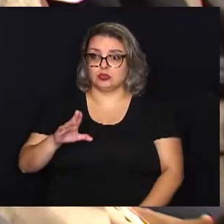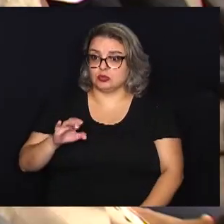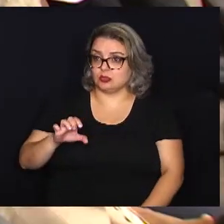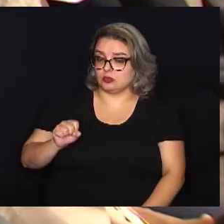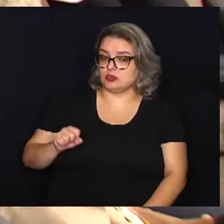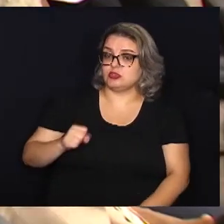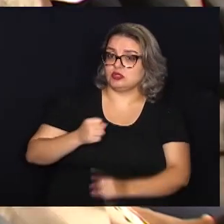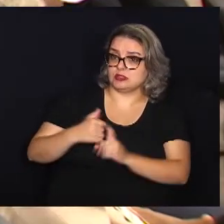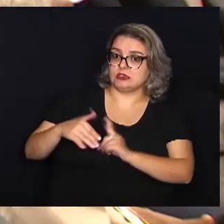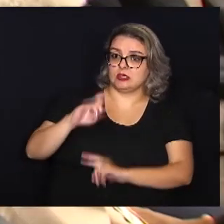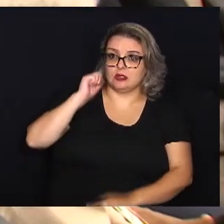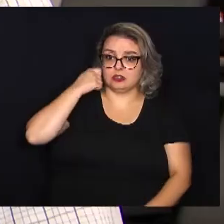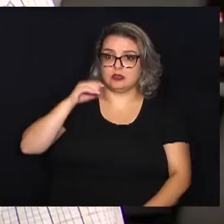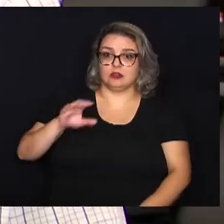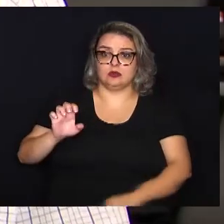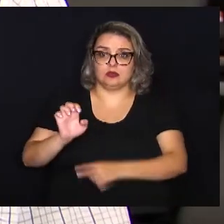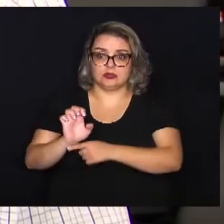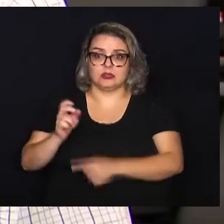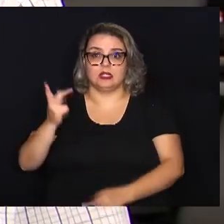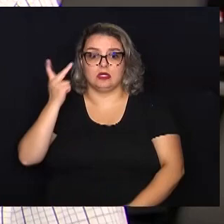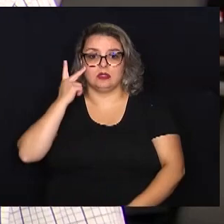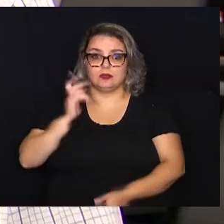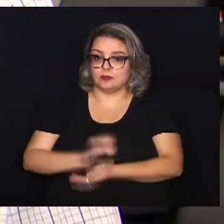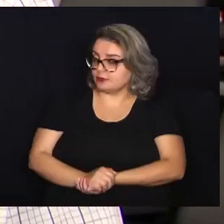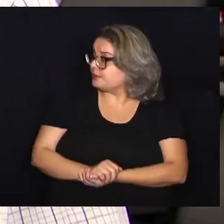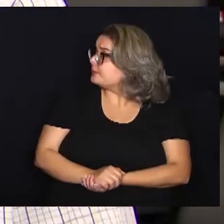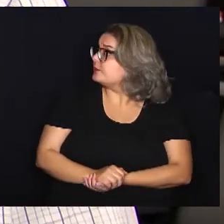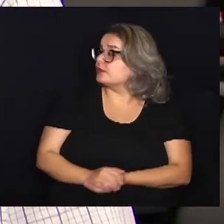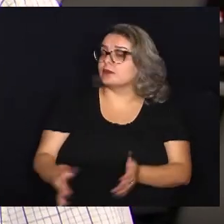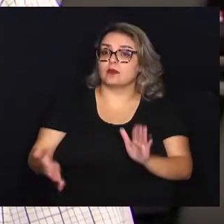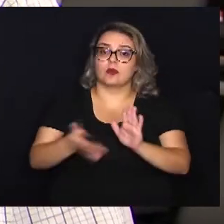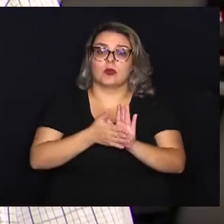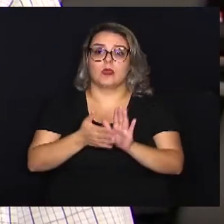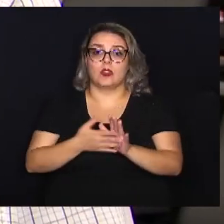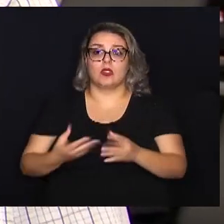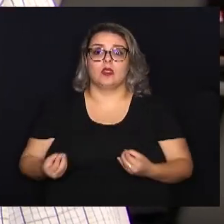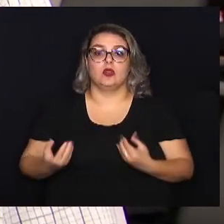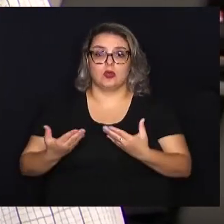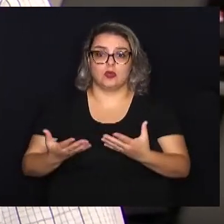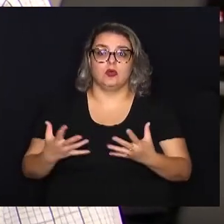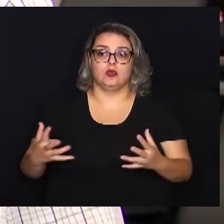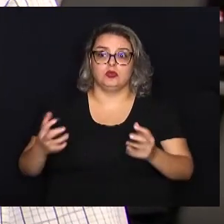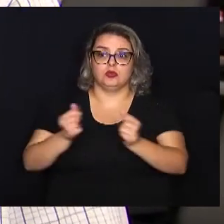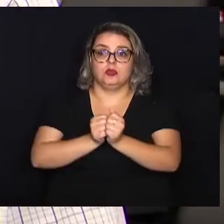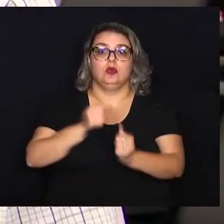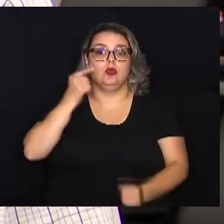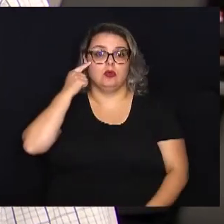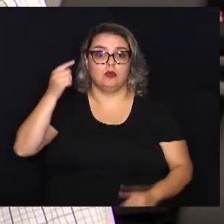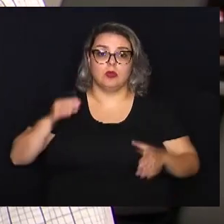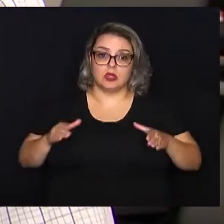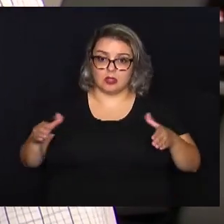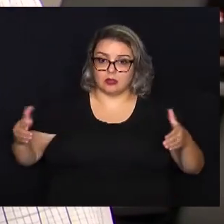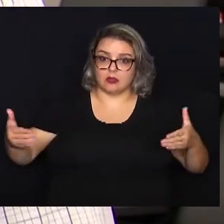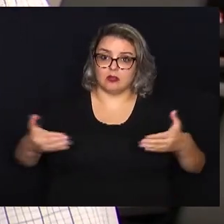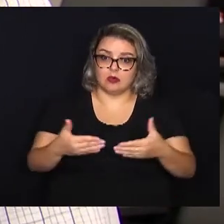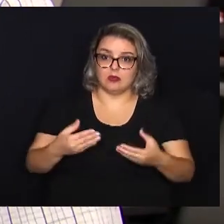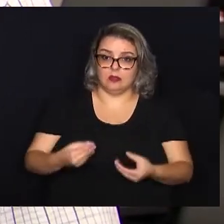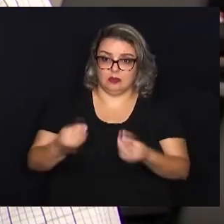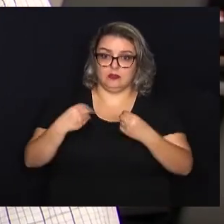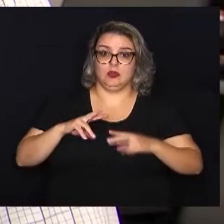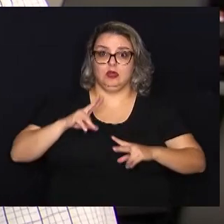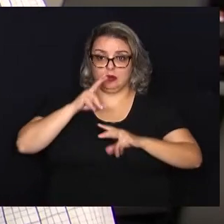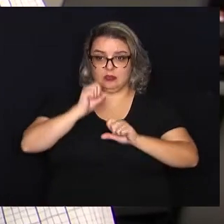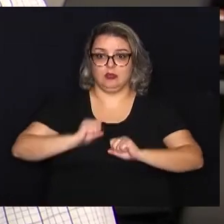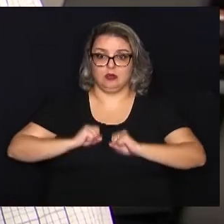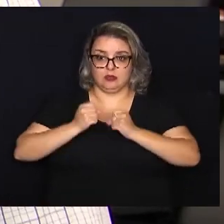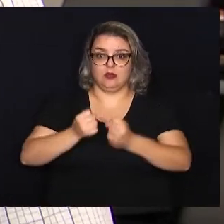sociais negros de São Paulo trazer essa proposta de reunir o grupe pensar em um fó do grupe veio para nos